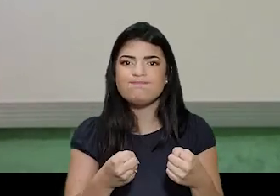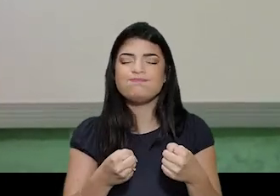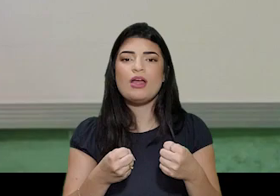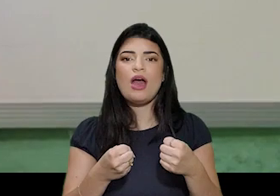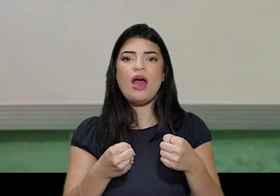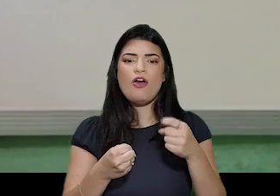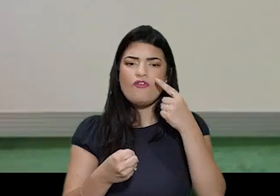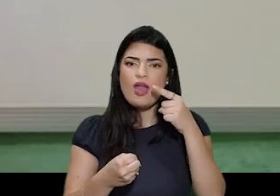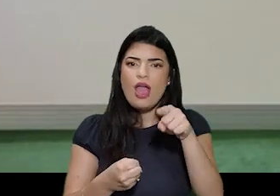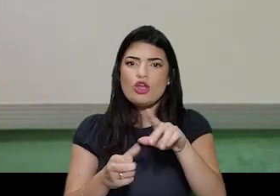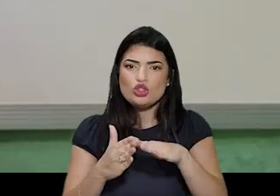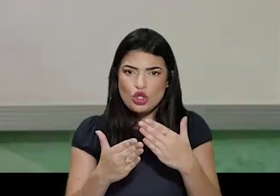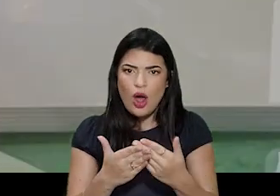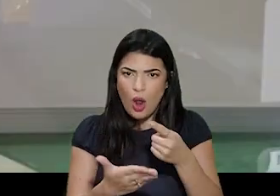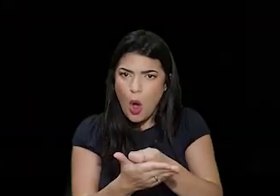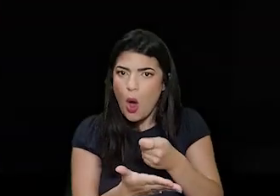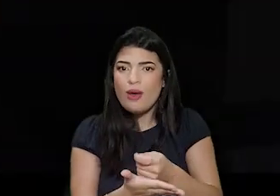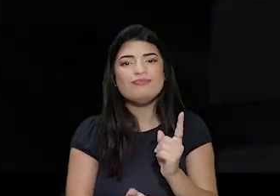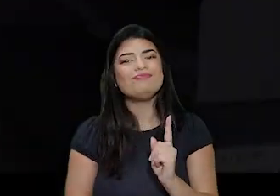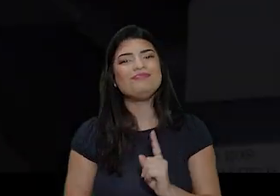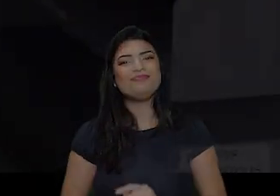vendo na educação não uma obrigação.